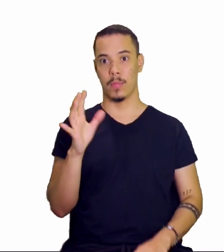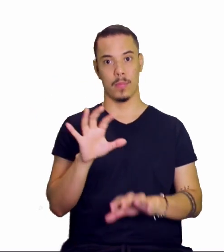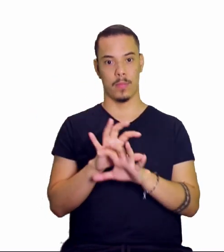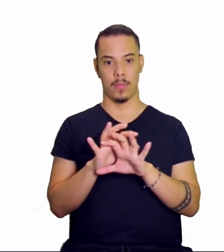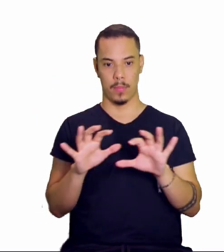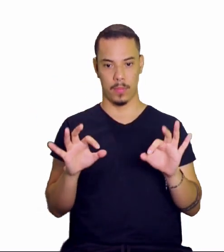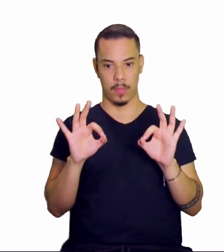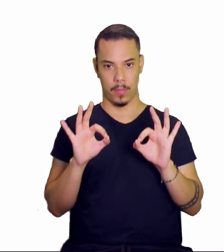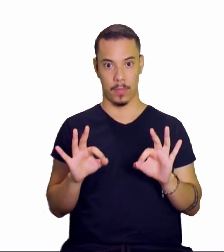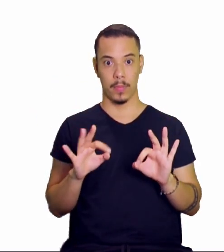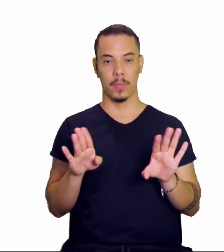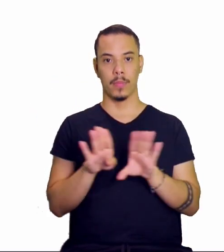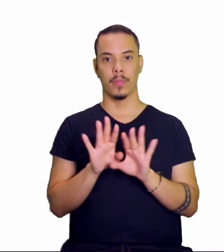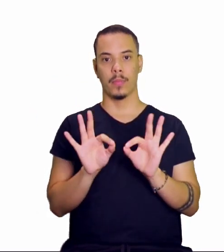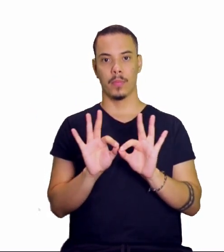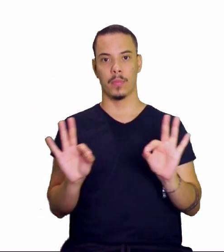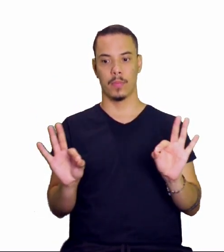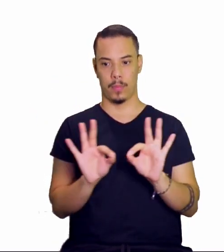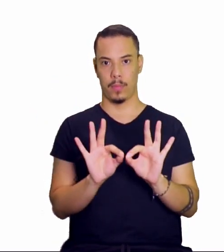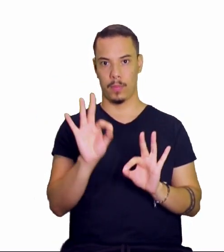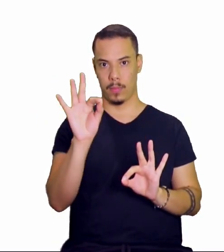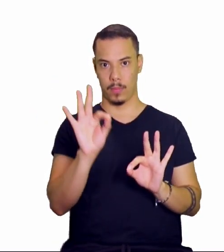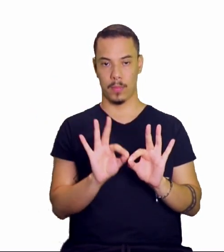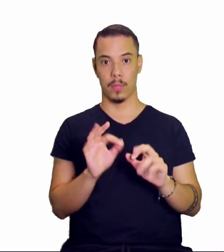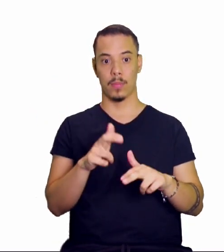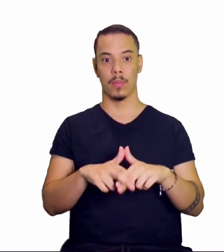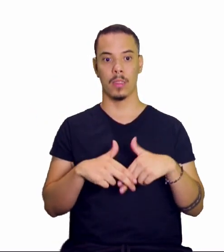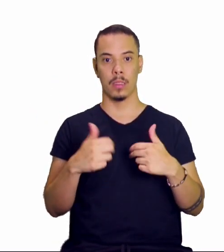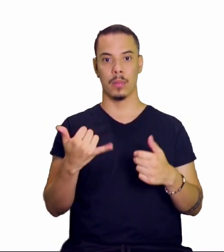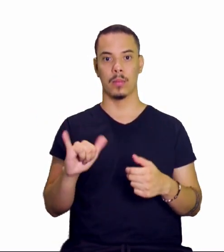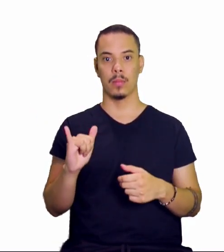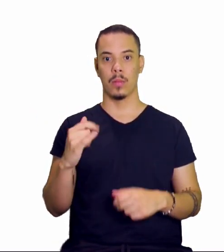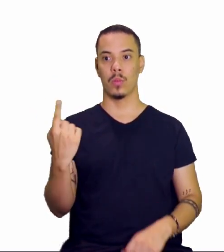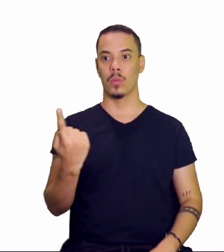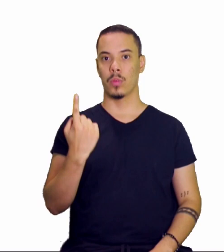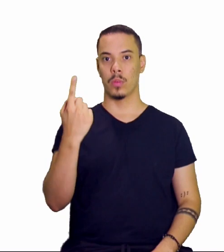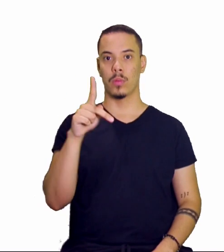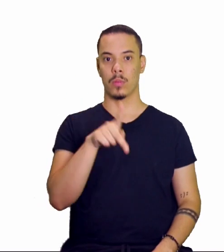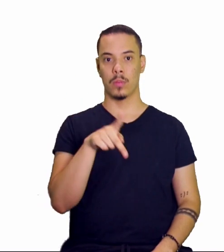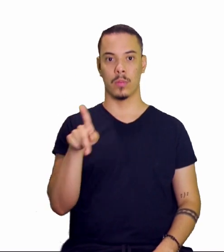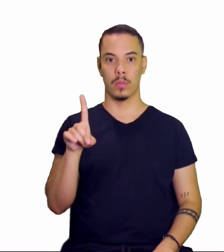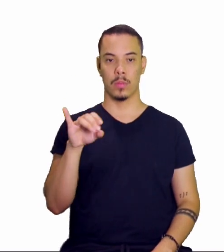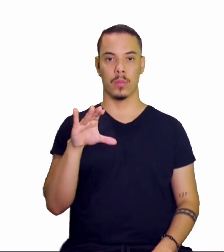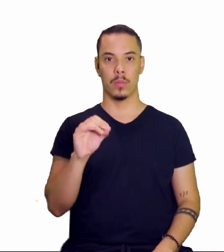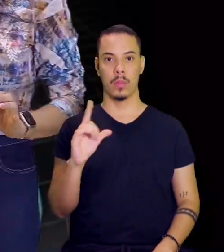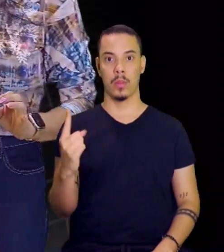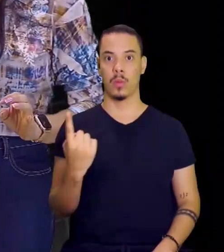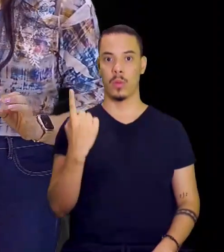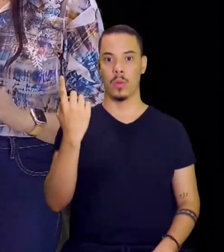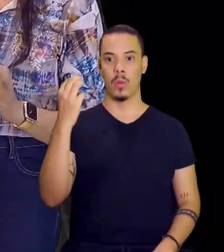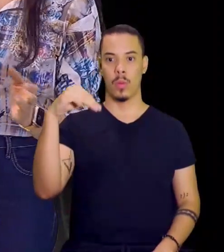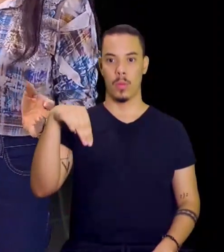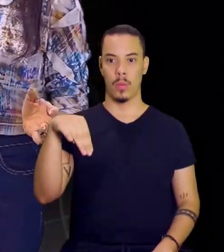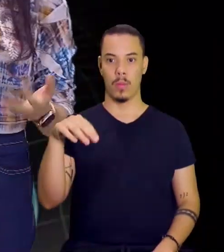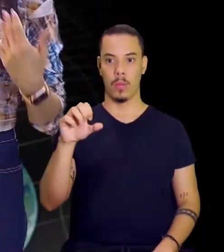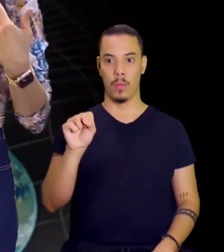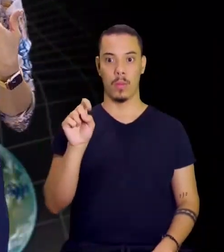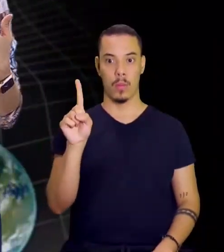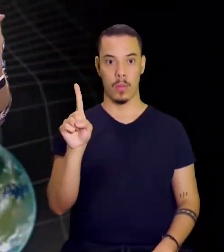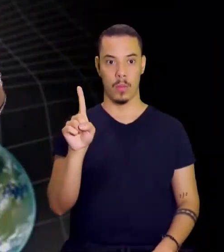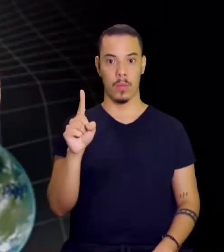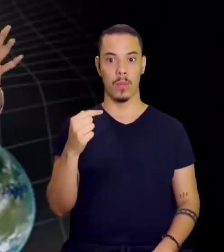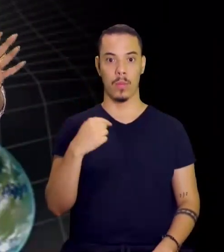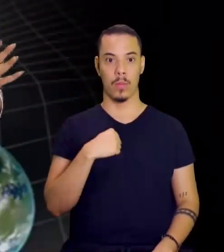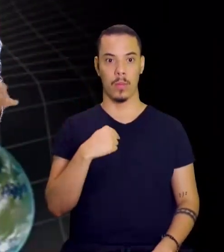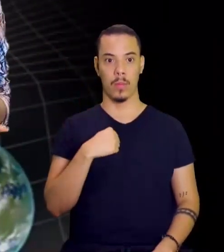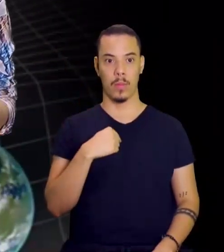escalar, ok? E comprimento também, né? Então, se pegar a altura do professor Décio, tem quanto de altura, professor? 1,81 m. 1,81 m, ó, eu tô